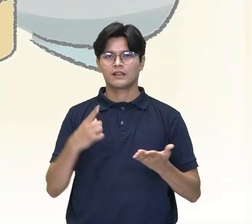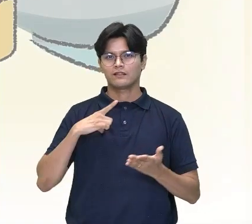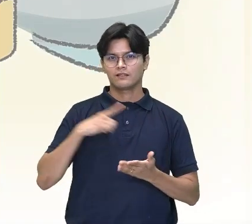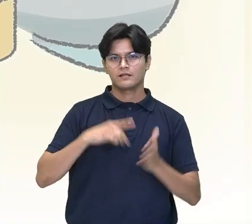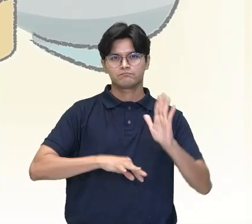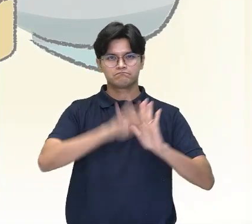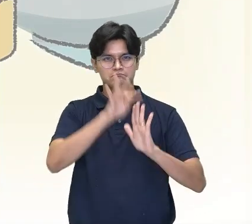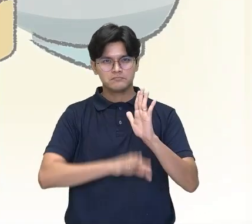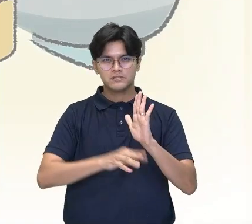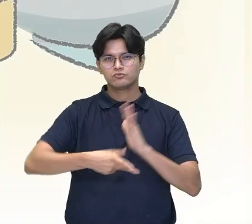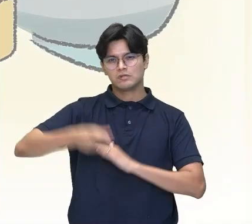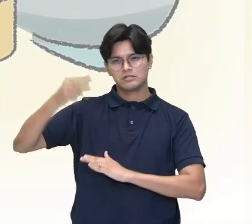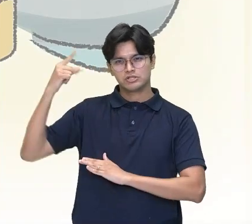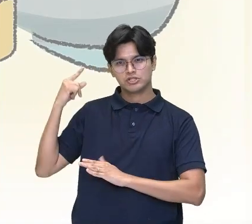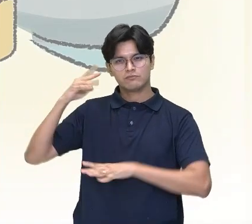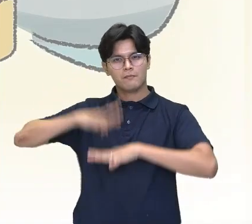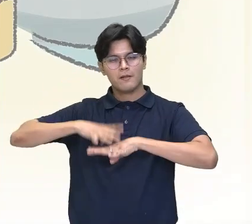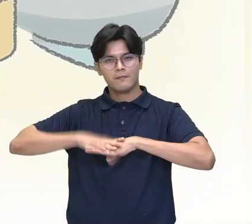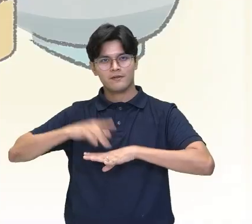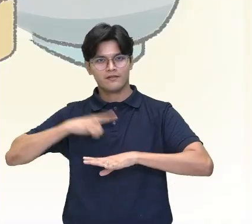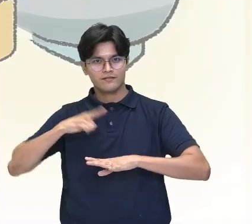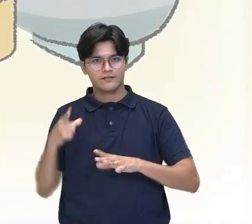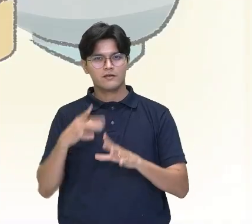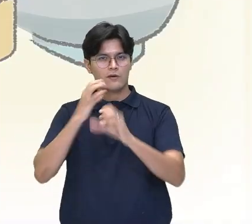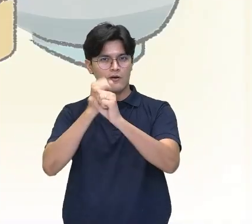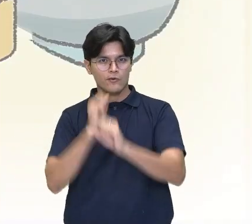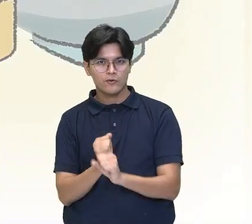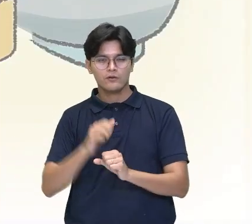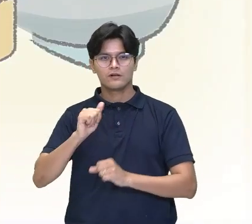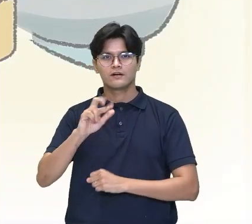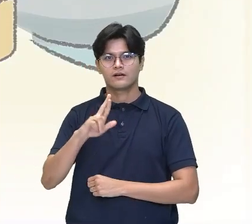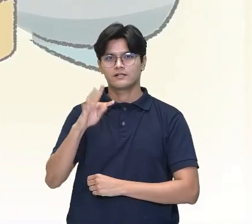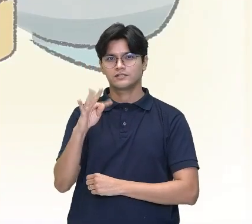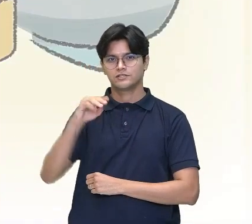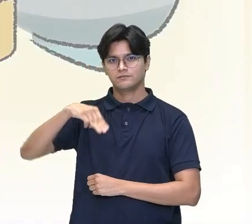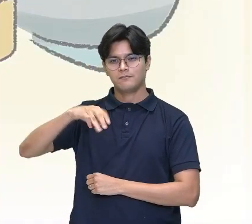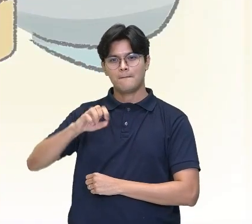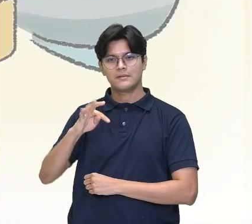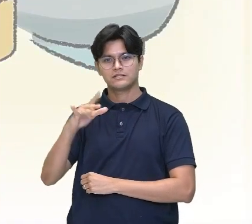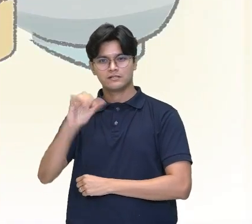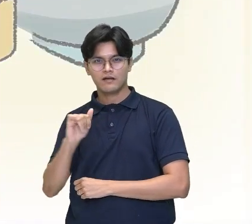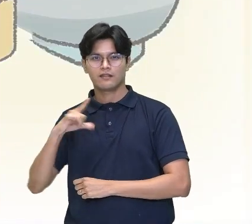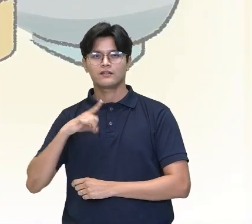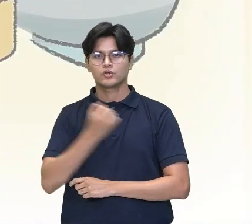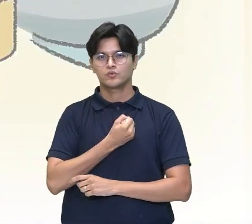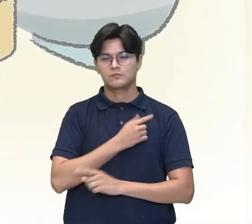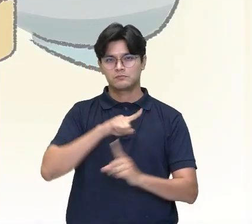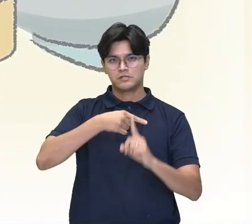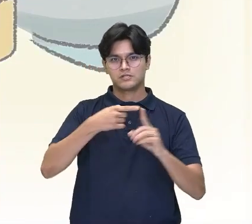indianos tratavam de operações aritméticas envolvendo números positivos e negativos.